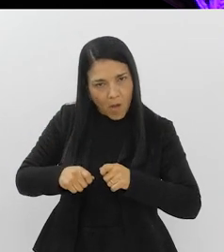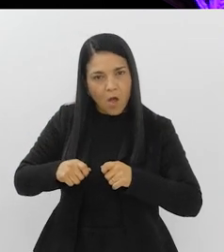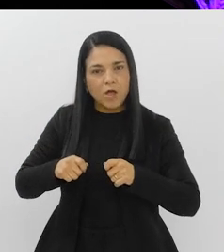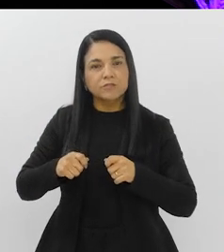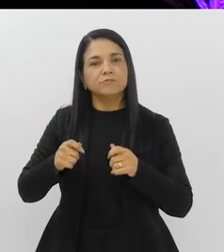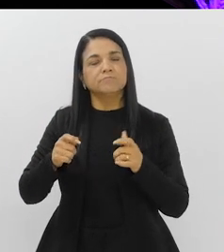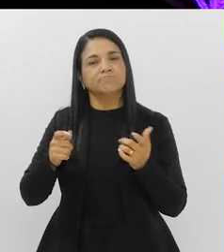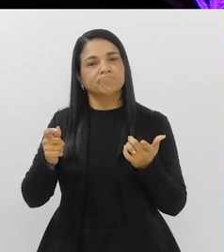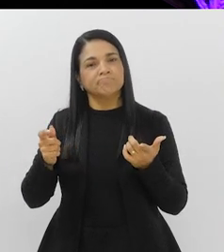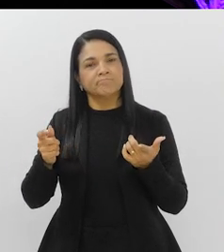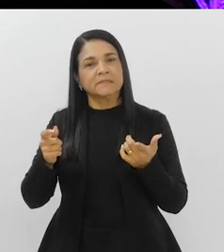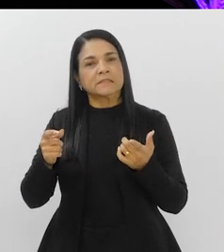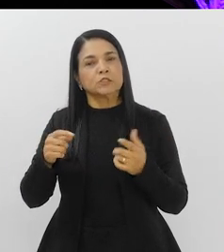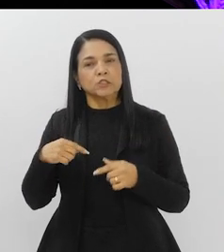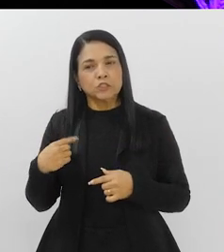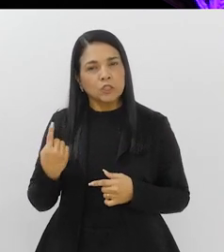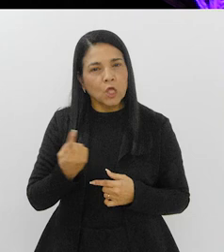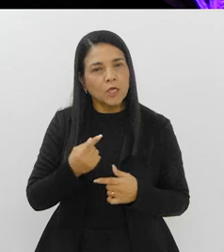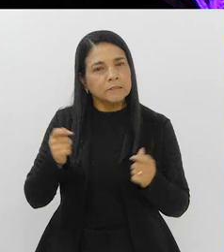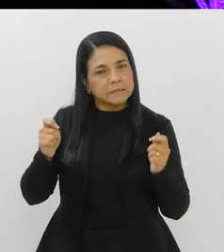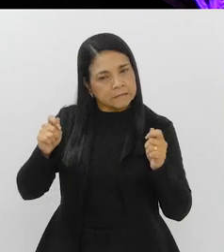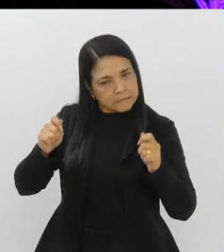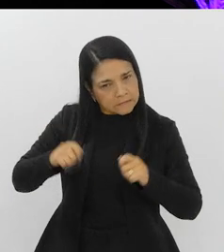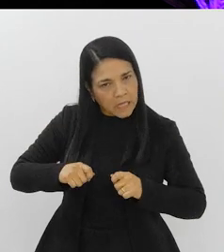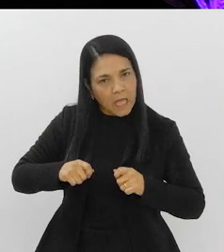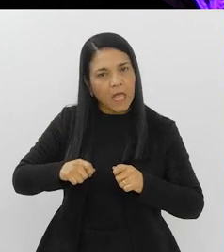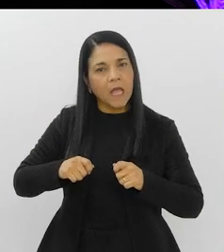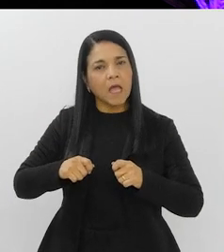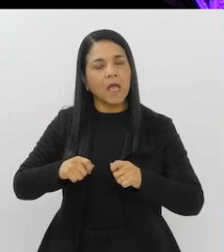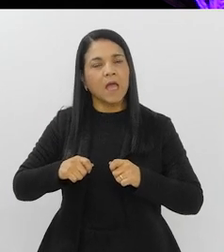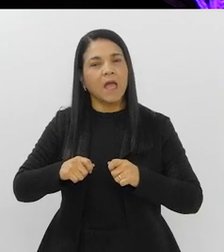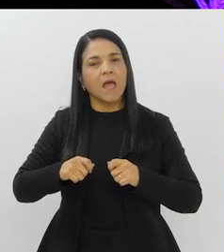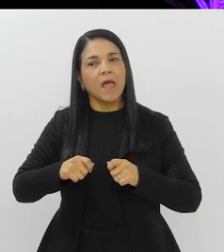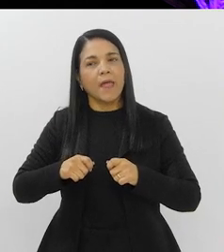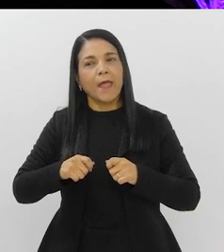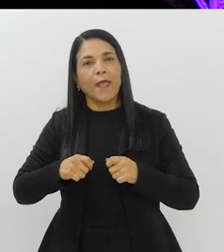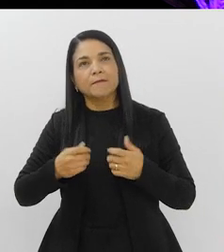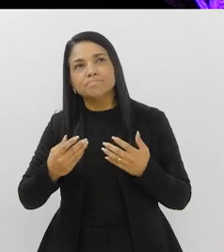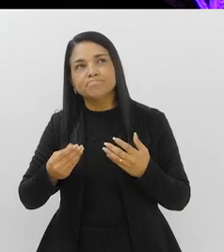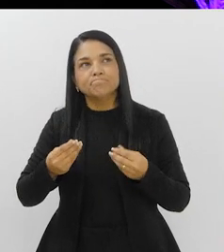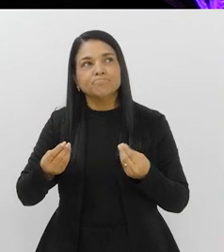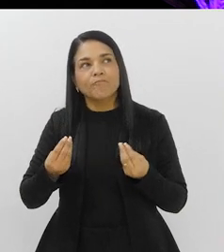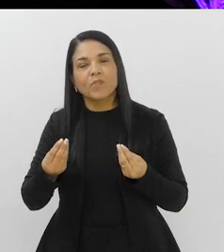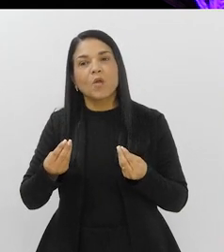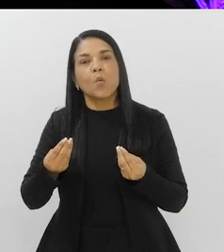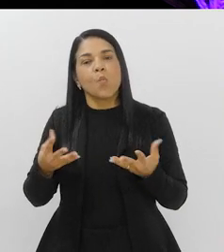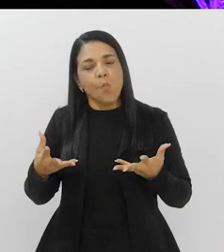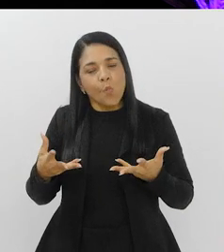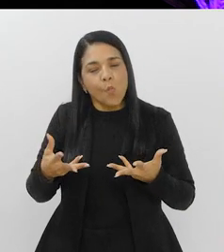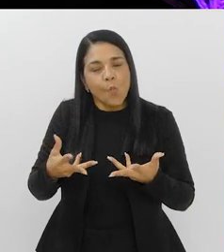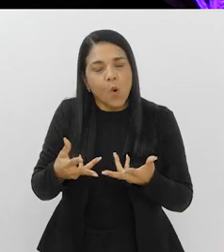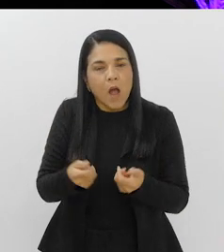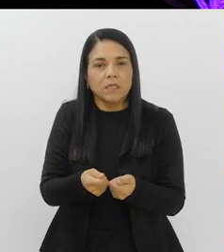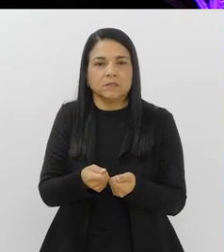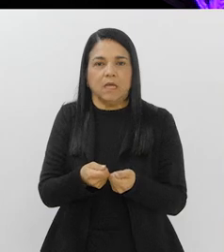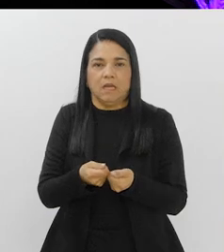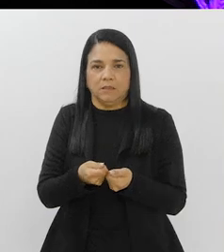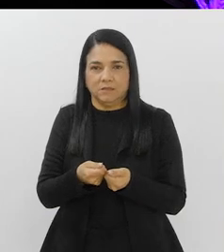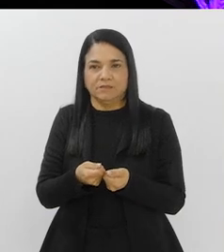temos nossas capacidades Todos nós temos as nossas e as nossas né